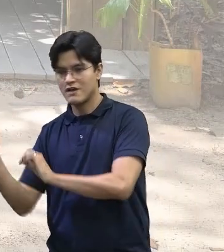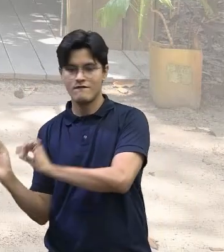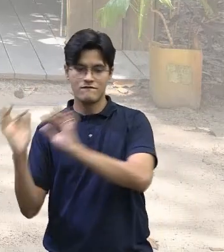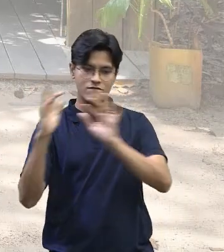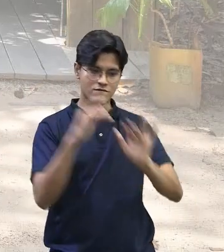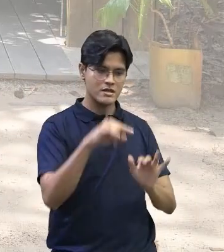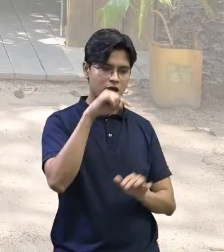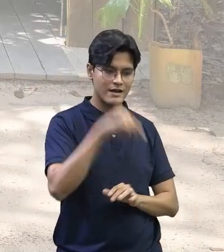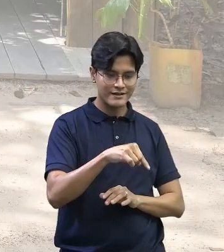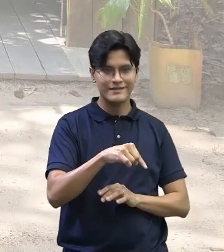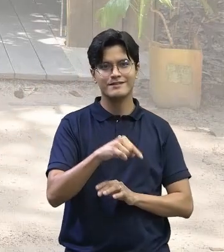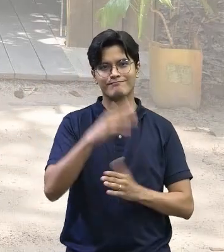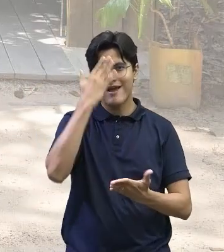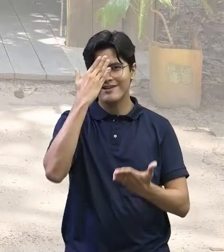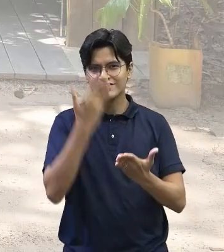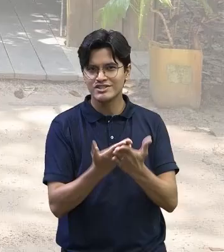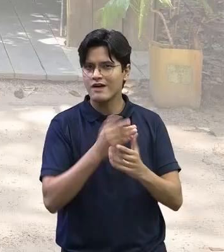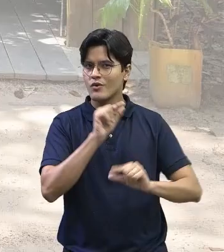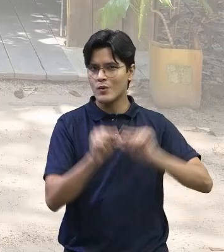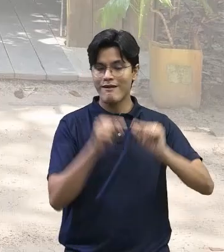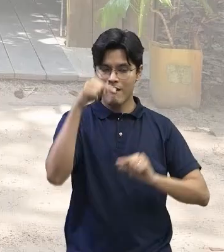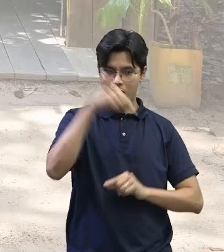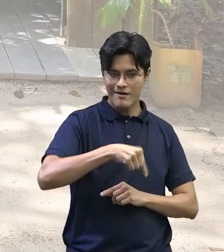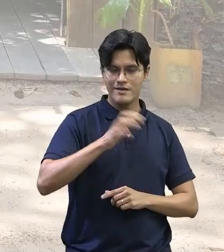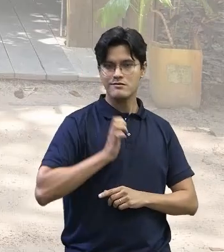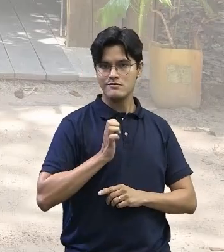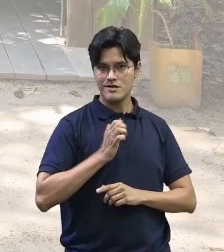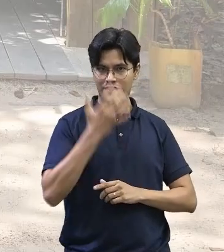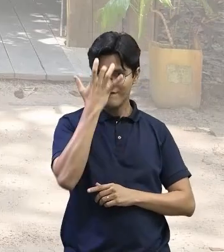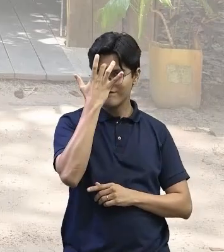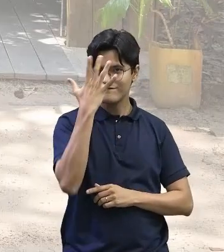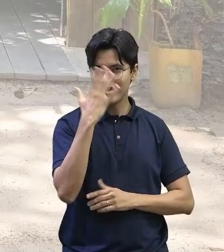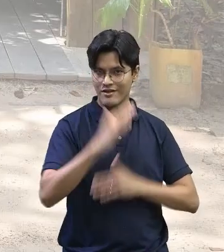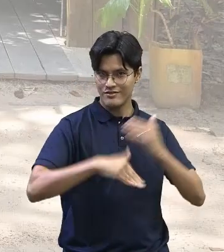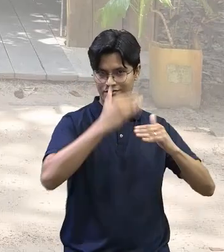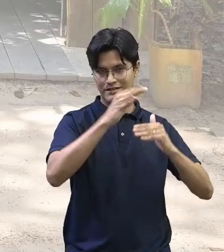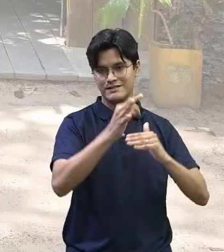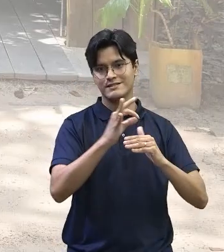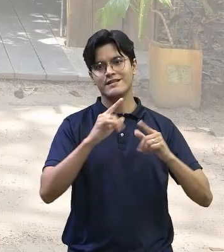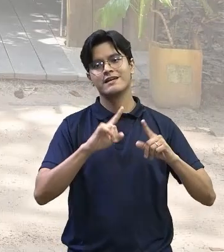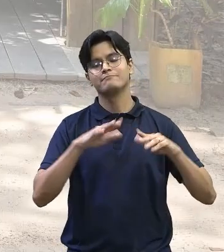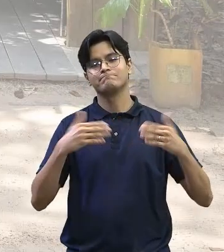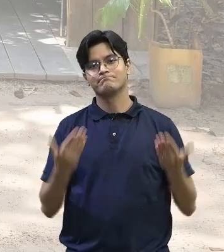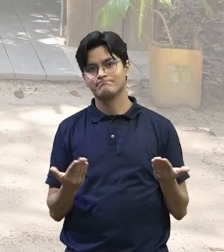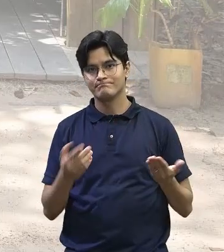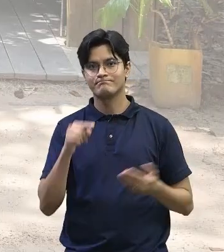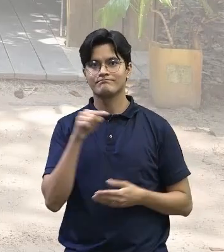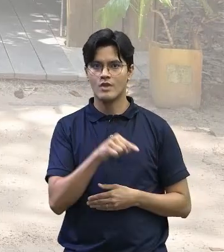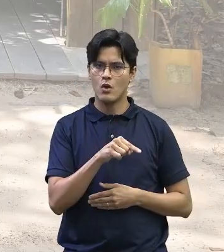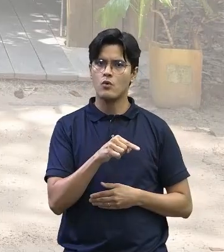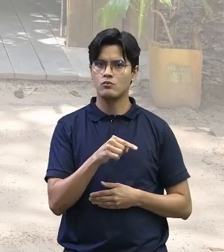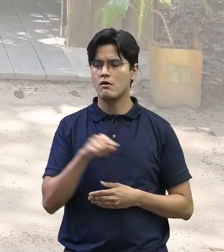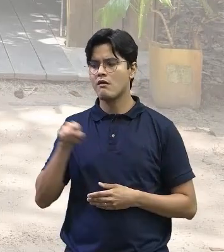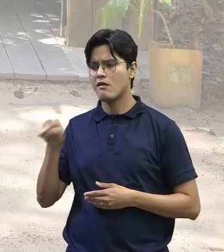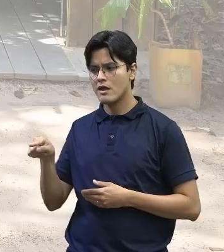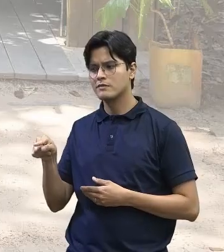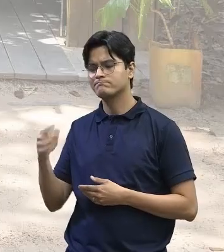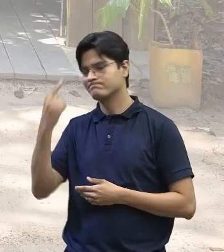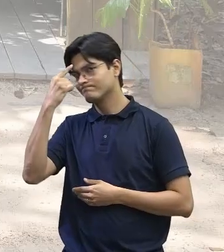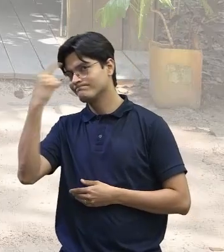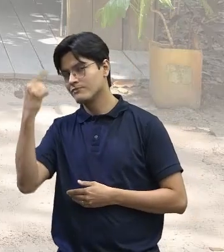E como ele vivia muitas das vezes no Nordeste, fugindo da seca, ele viu então uma oportunidade